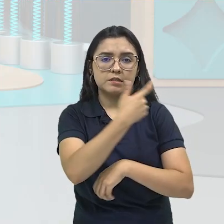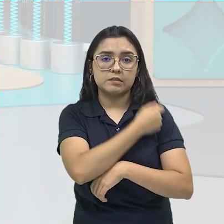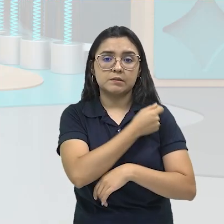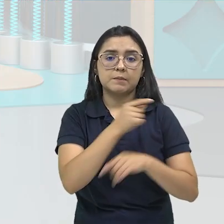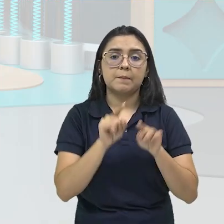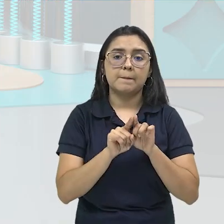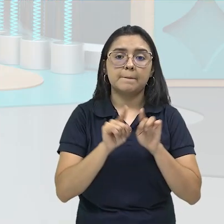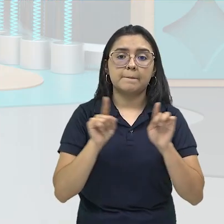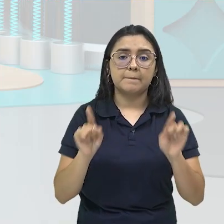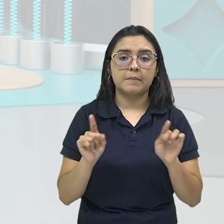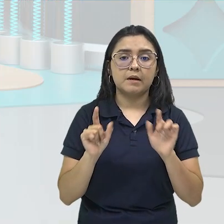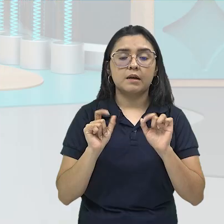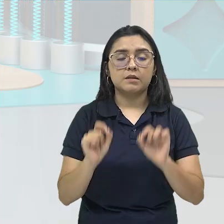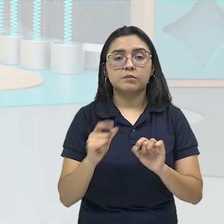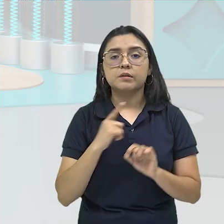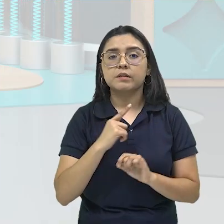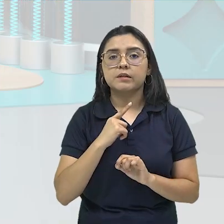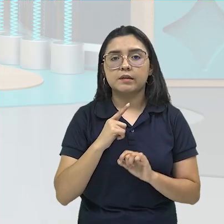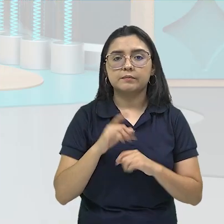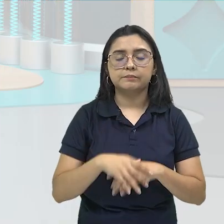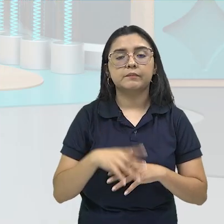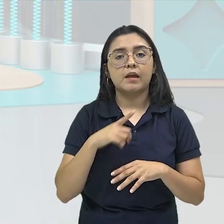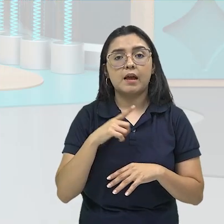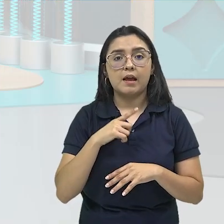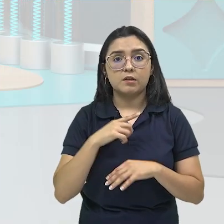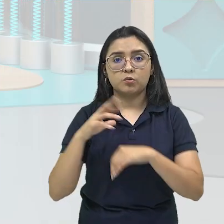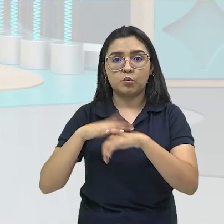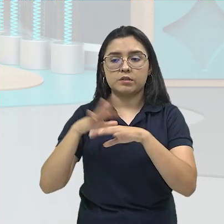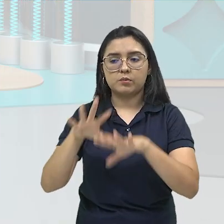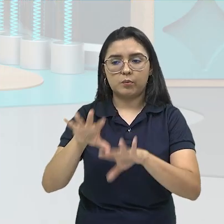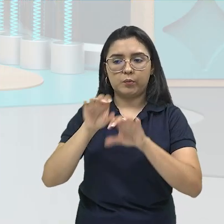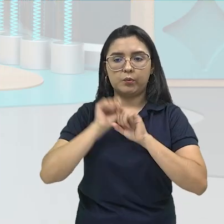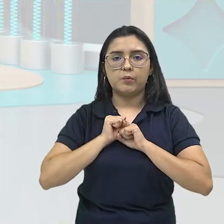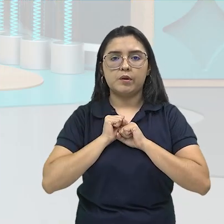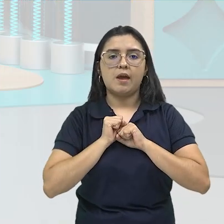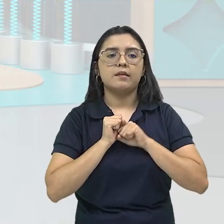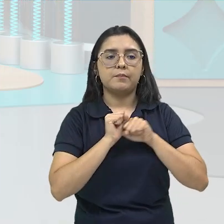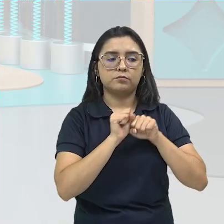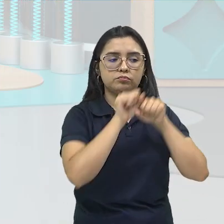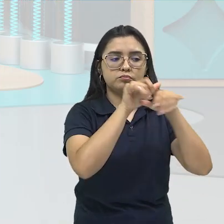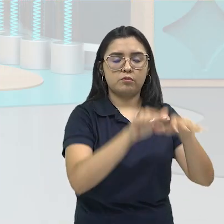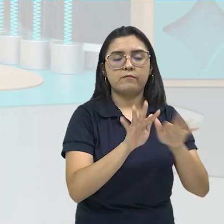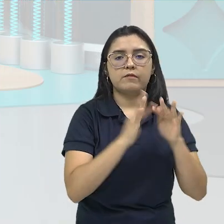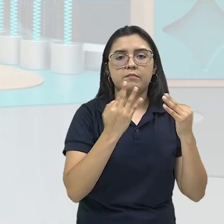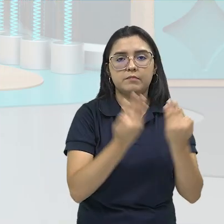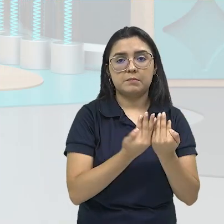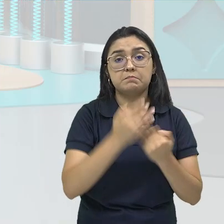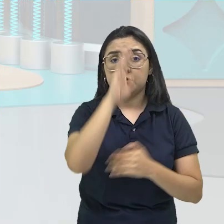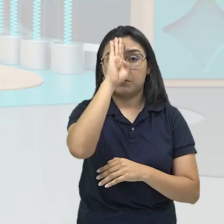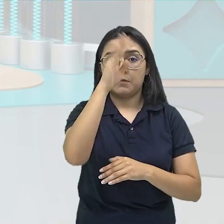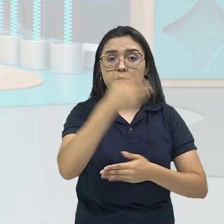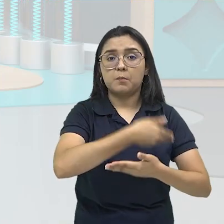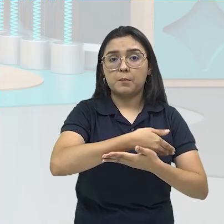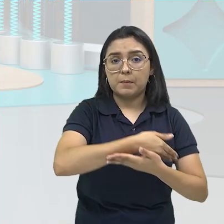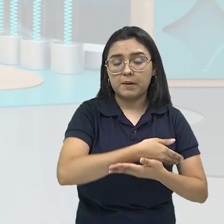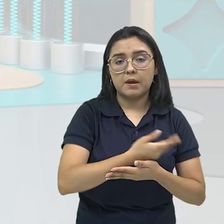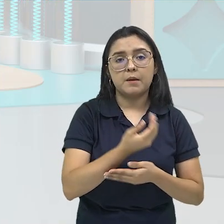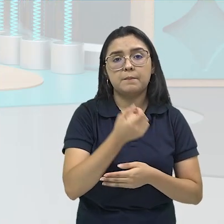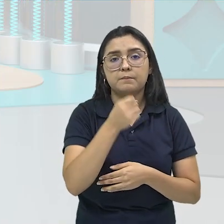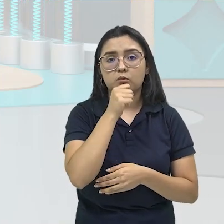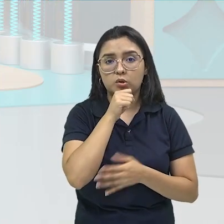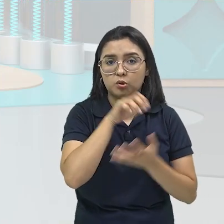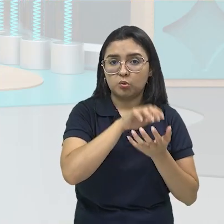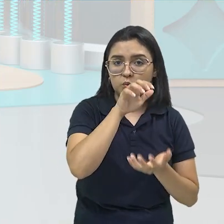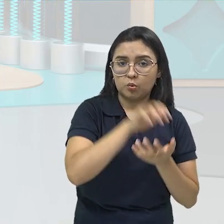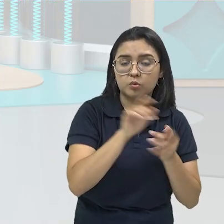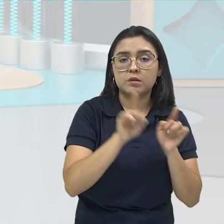eu era uma porta de entrada de doenças para minha família, principalmente, por exemplo, para um bebê, para um idoso que já está